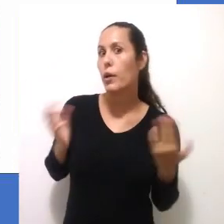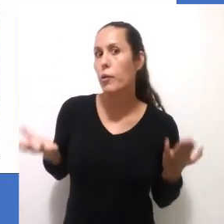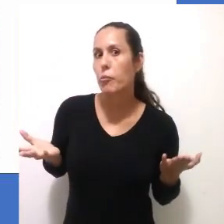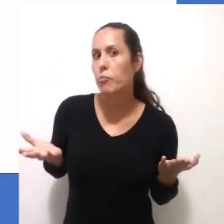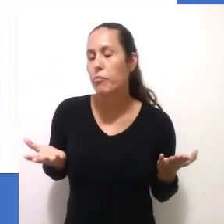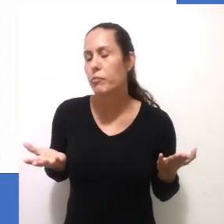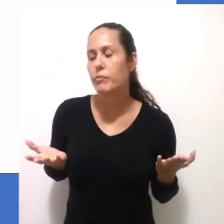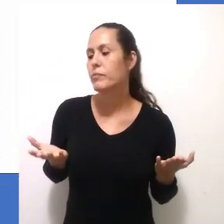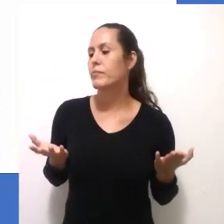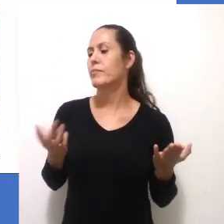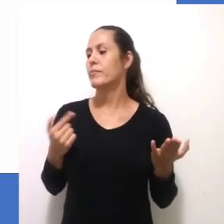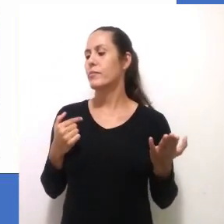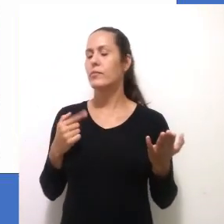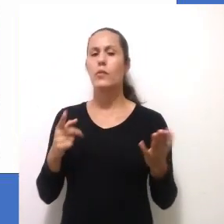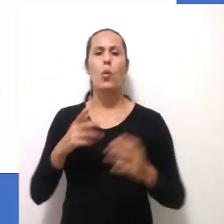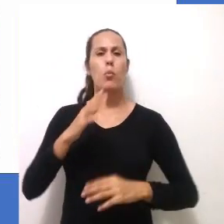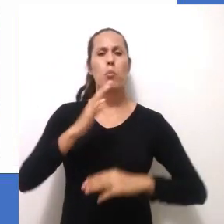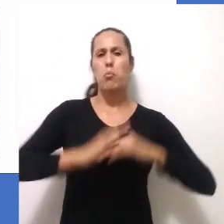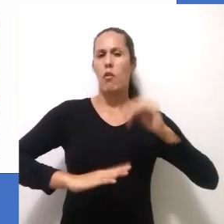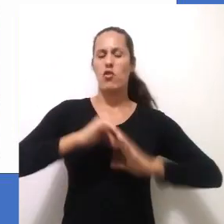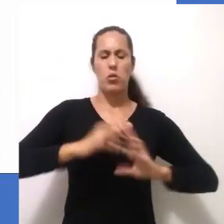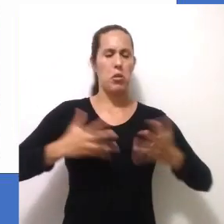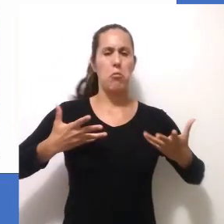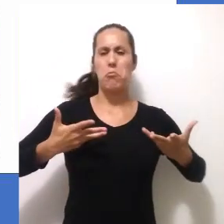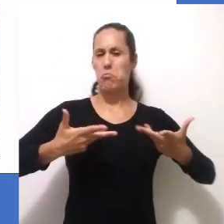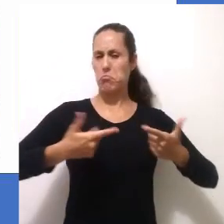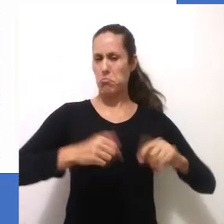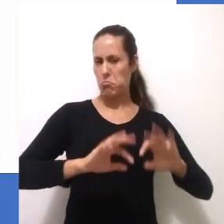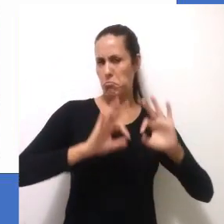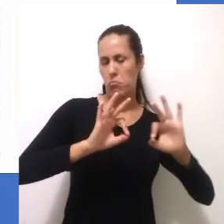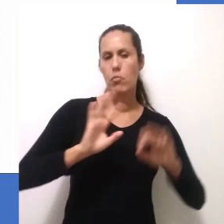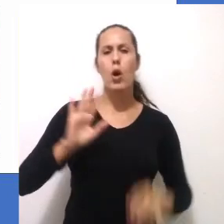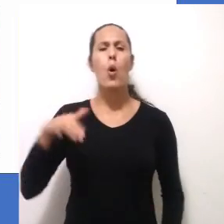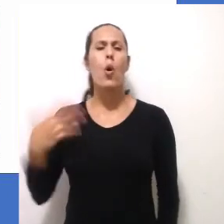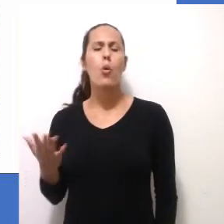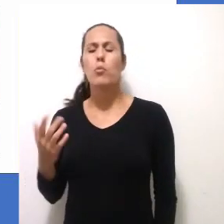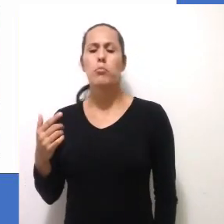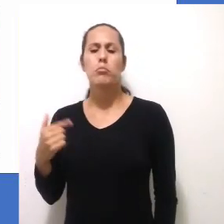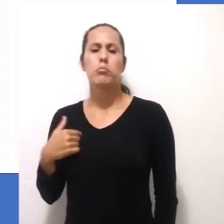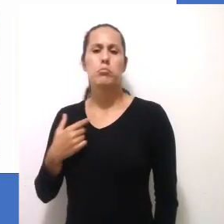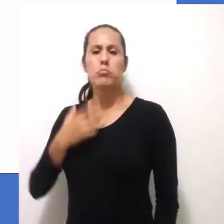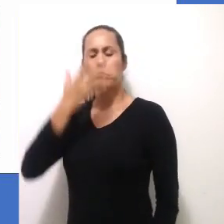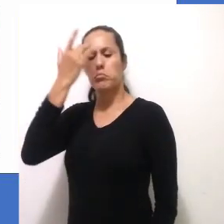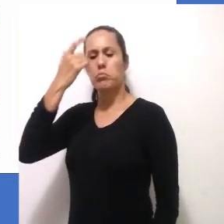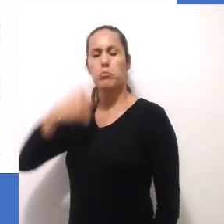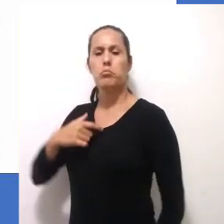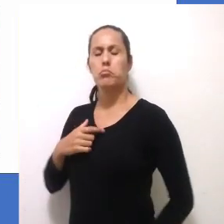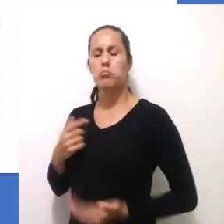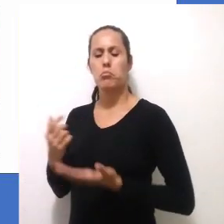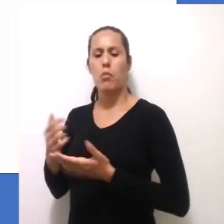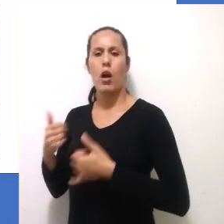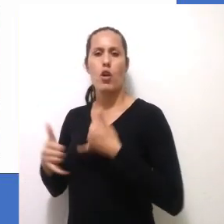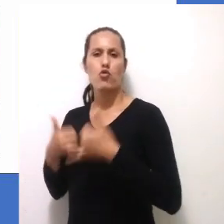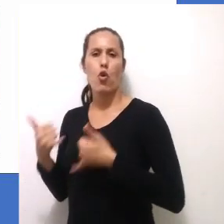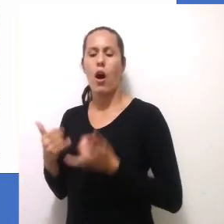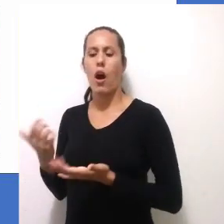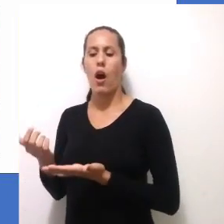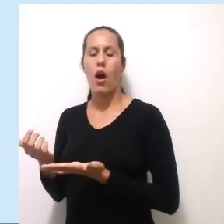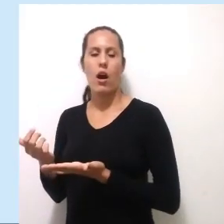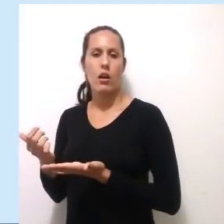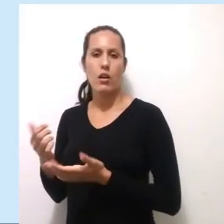né? Be a good professional, ser um bom profissional, ou de repente só play Free Fire with